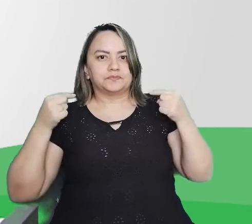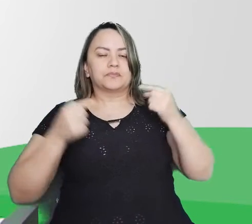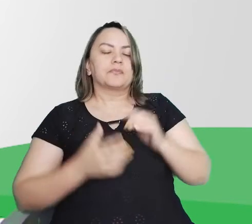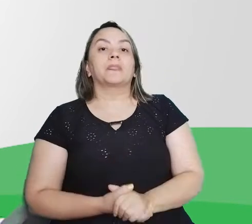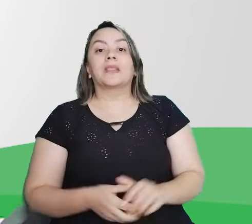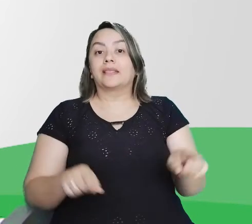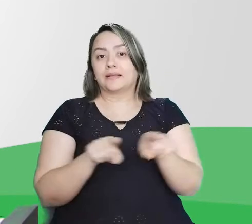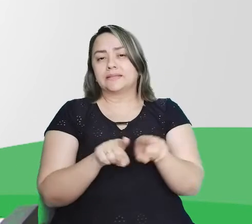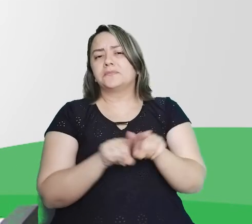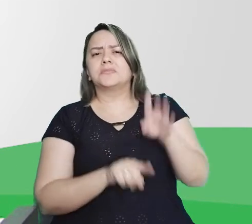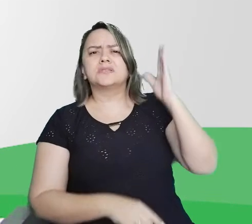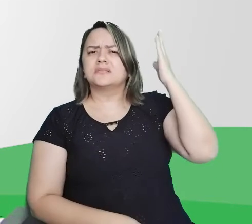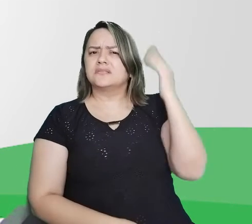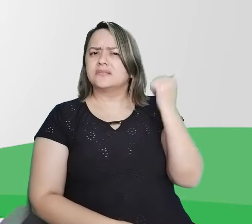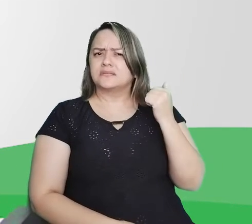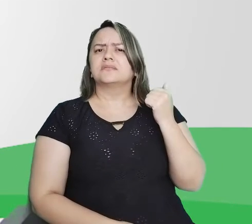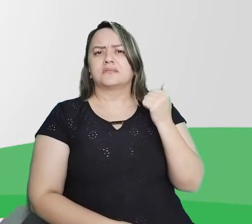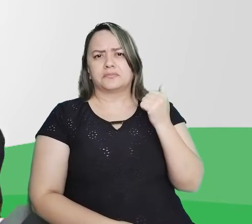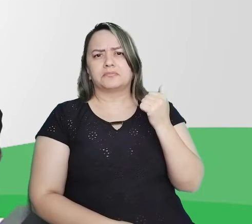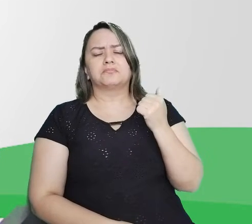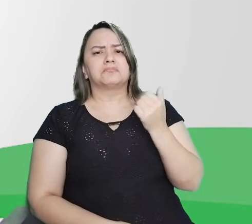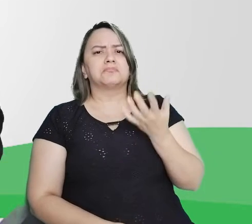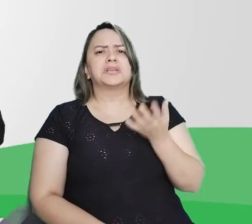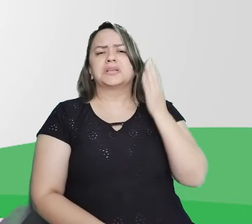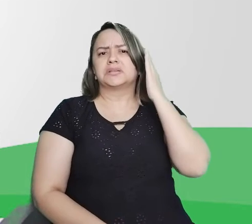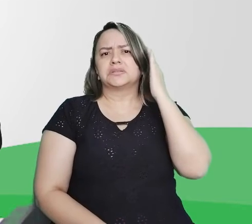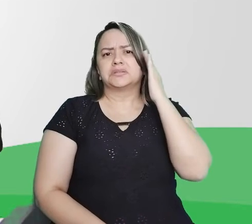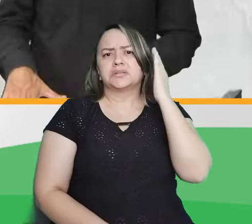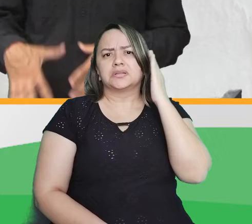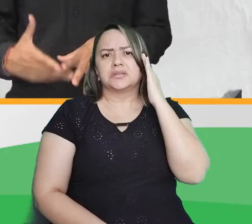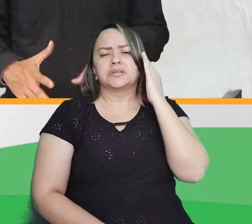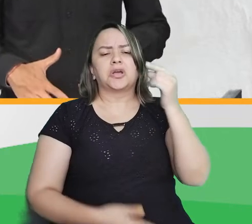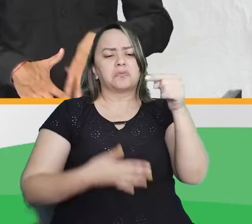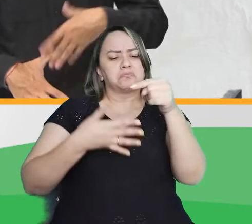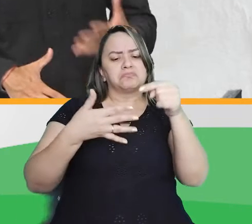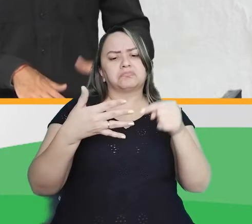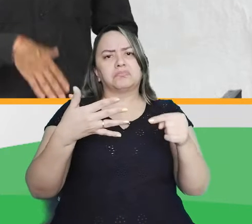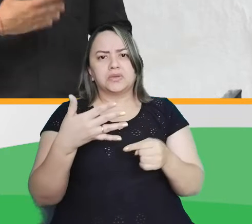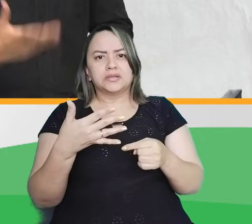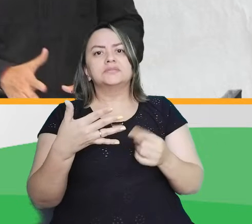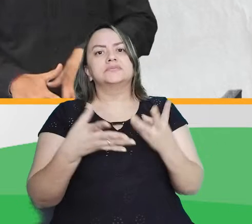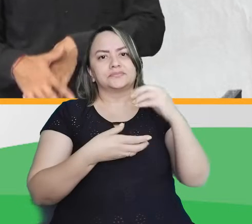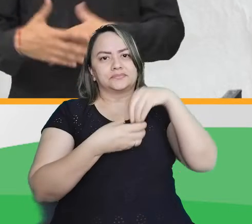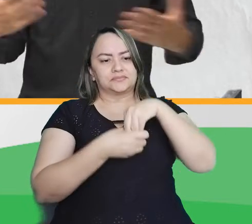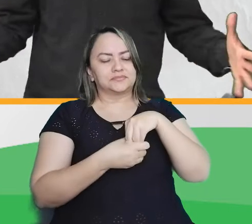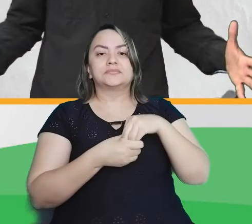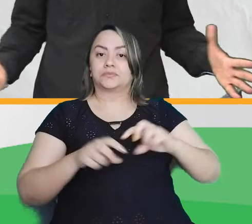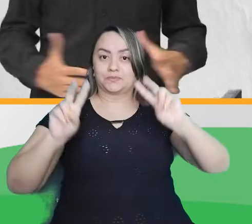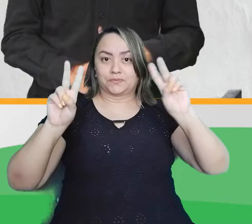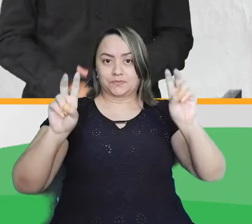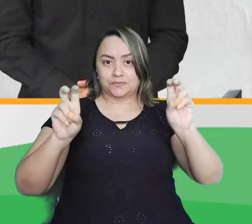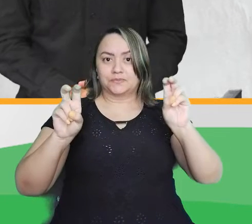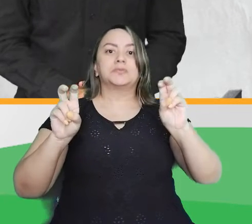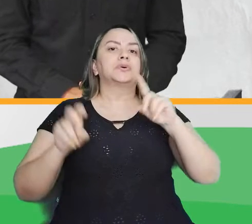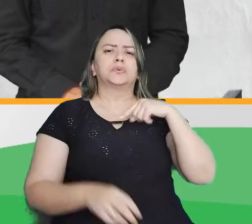saber reconhecer os aspectos socialmente construídos desse tema. A gente, eu, você, nós